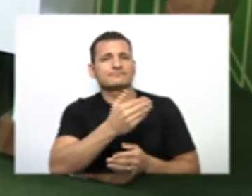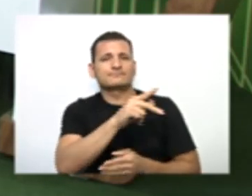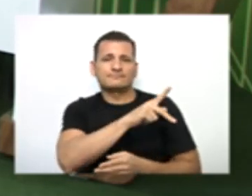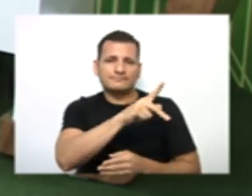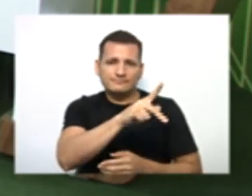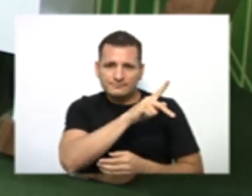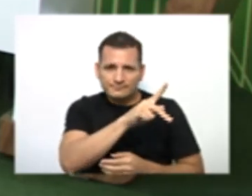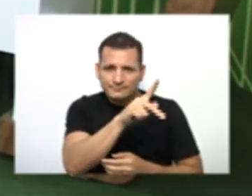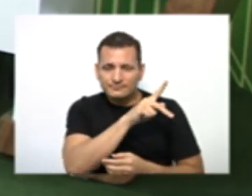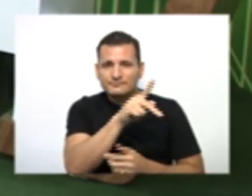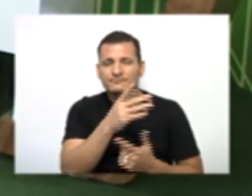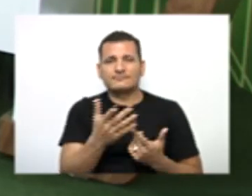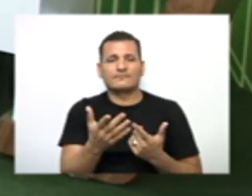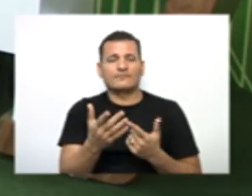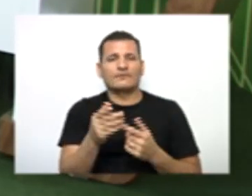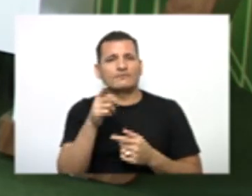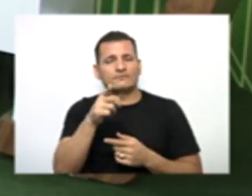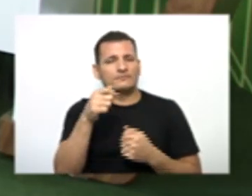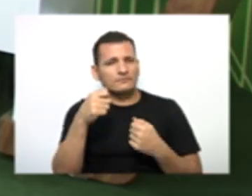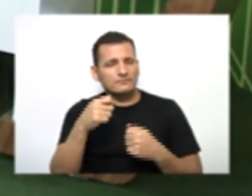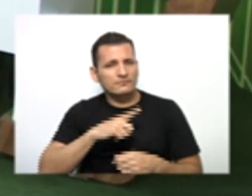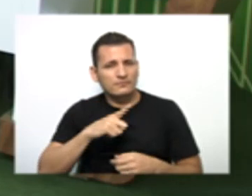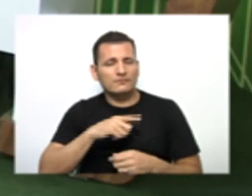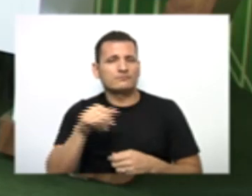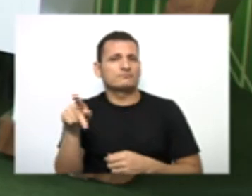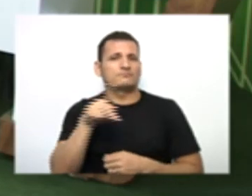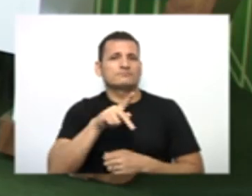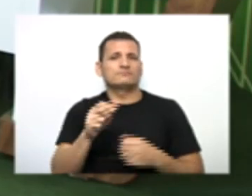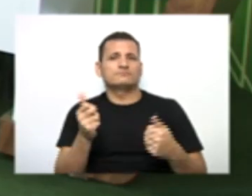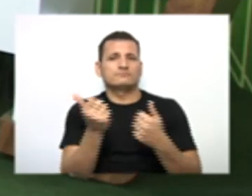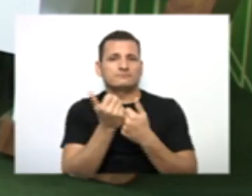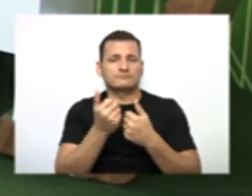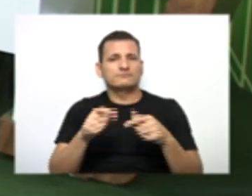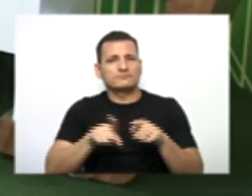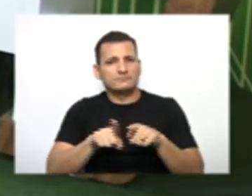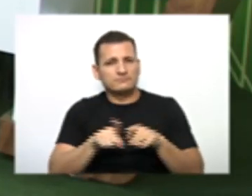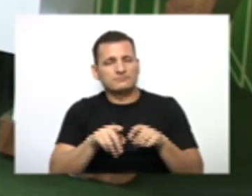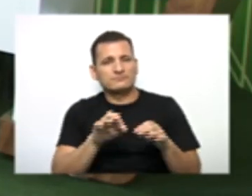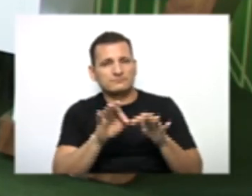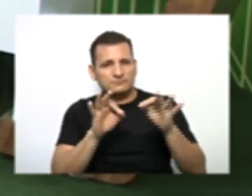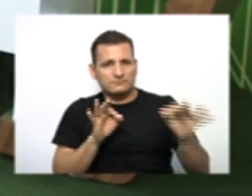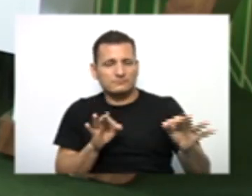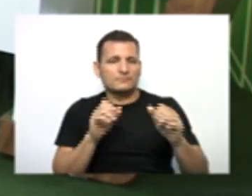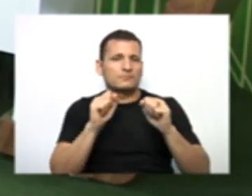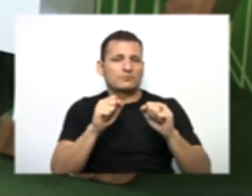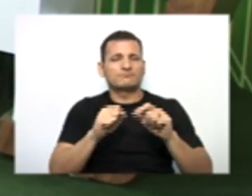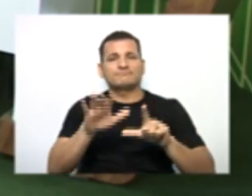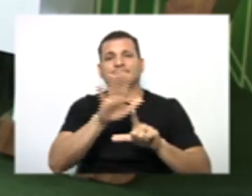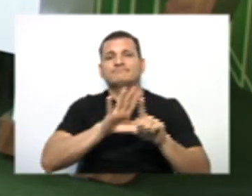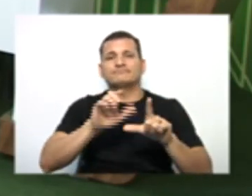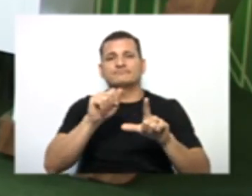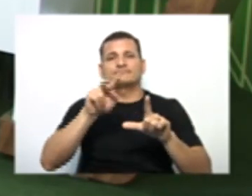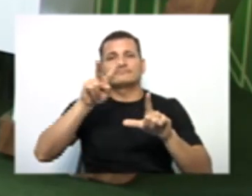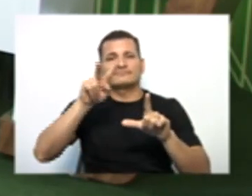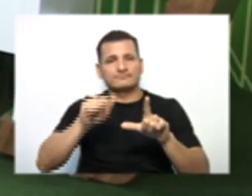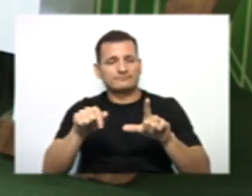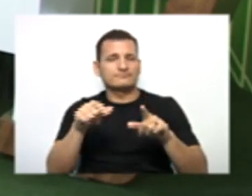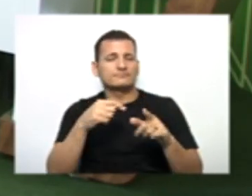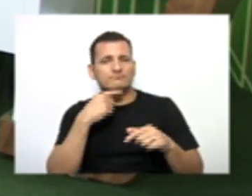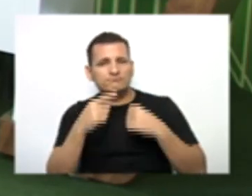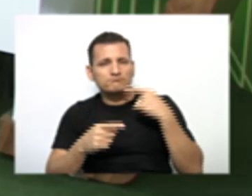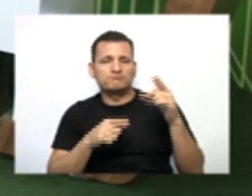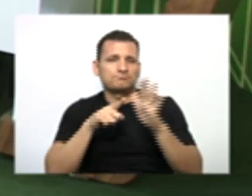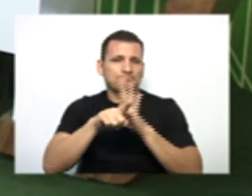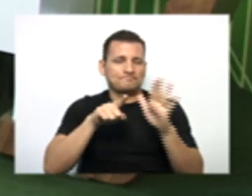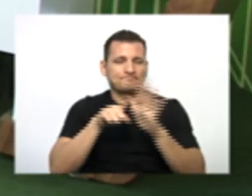professores presenciais. Sim, vocês claro. têm o tutor à distância também que podem contactar via AVA para solicitar, tirar